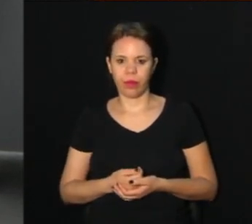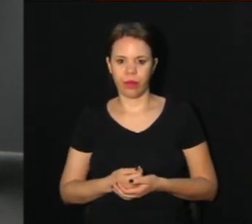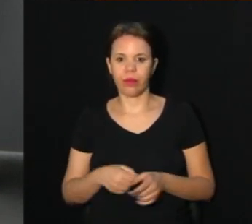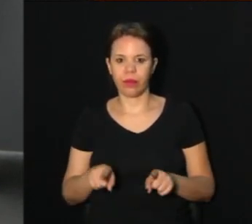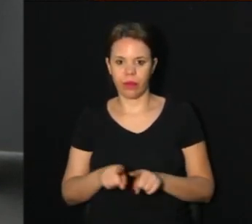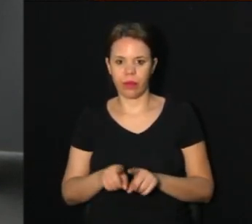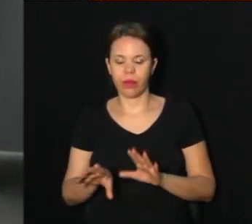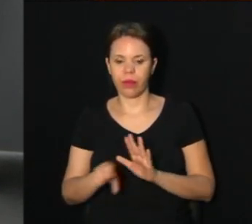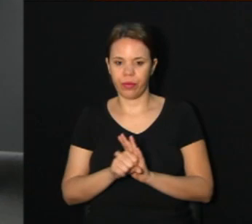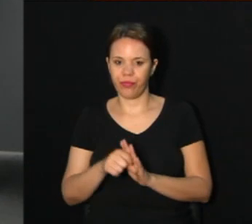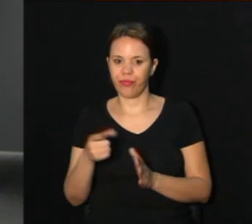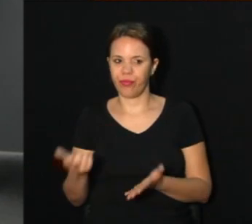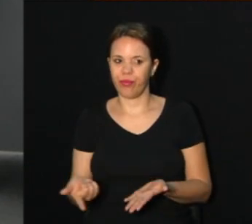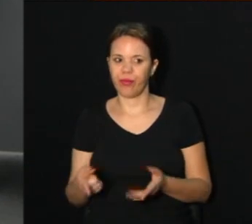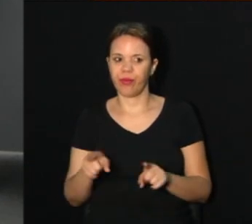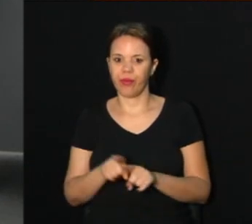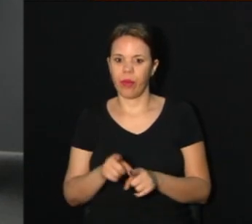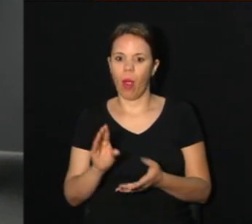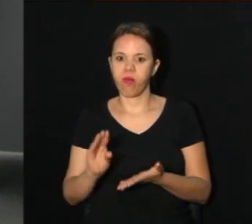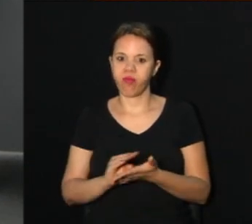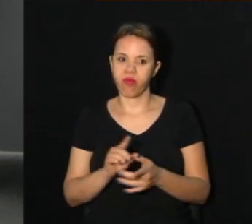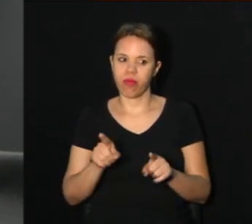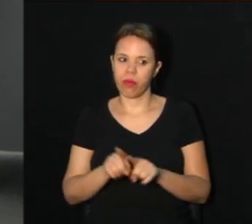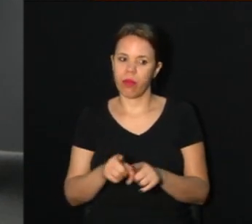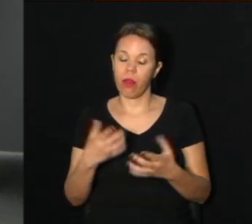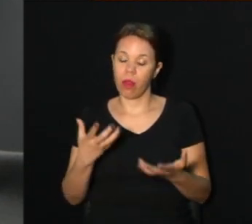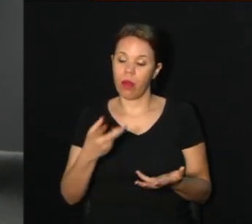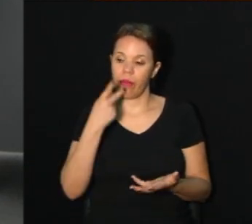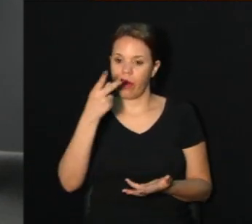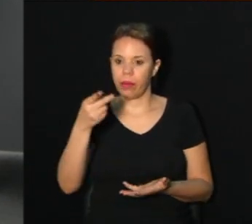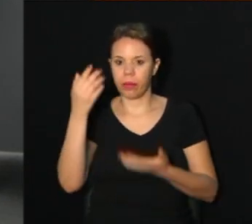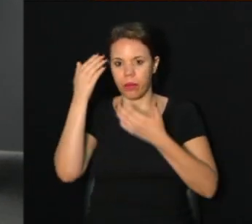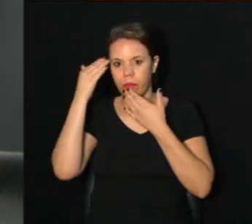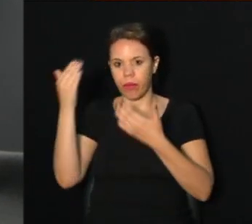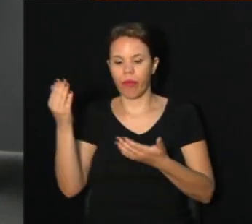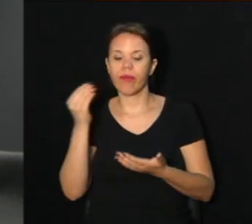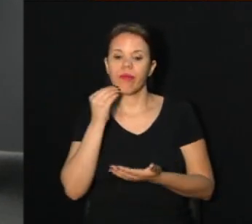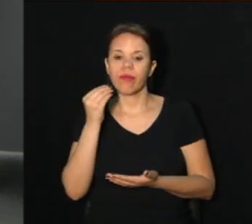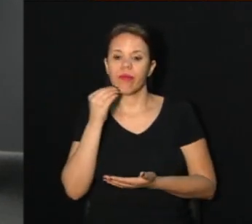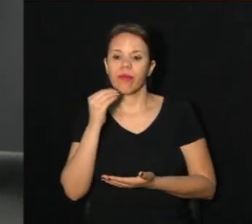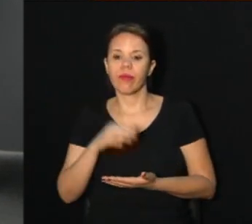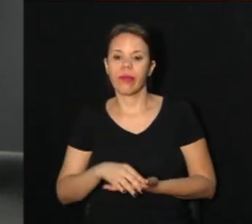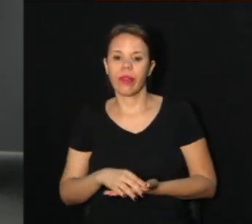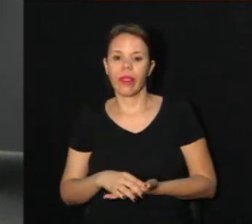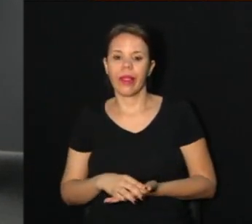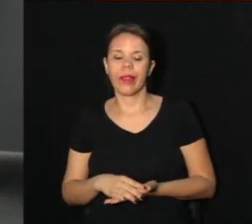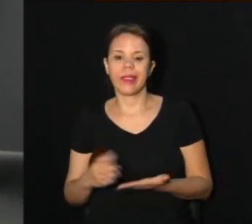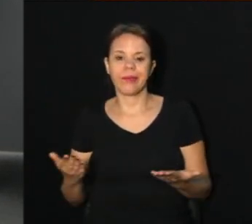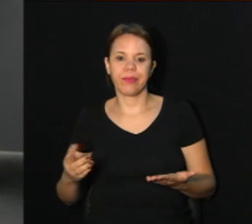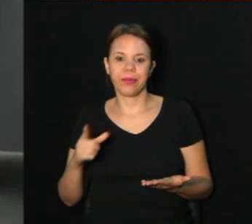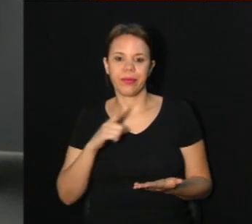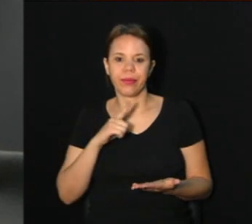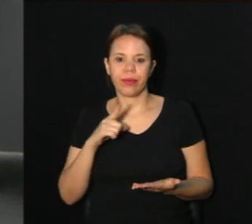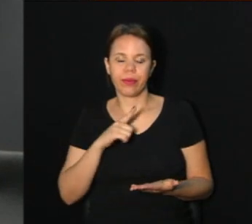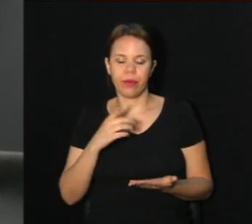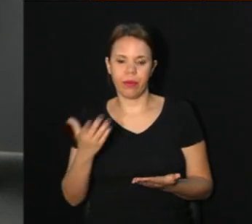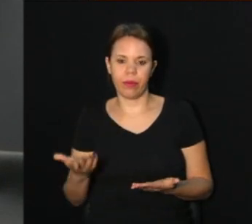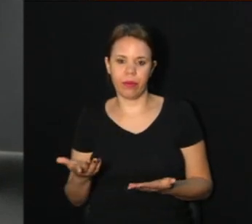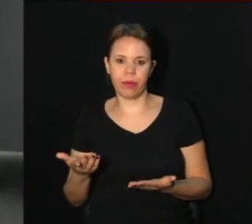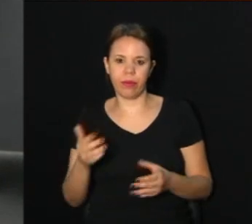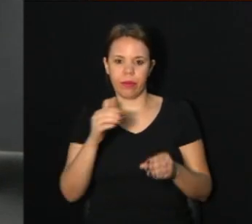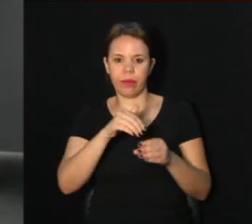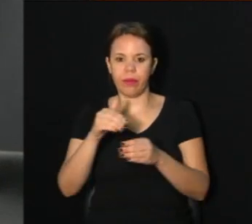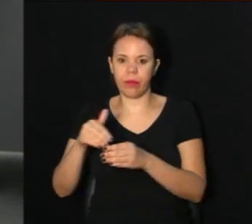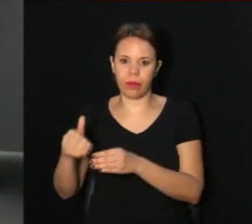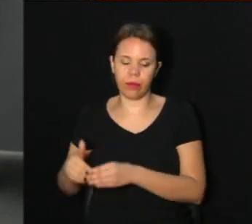absorvido pelo orçamento. E eu queria também dizer, e agradecer a oportunidade, que hoje terá a